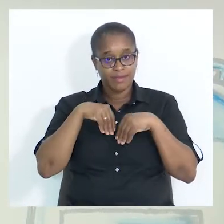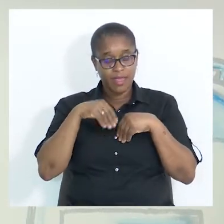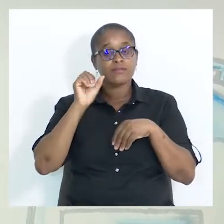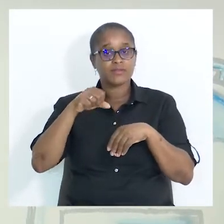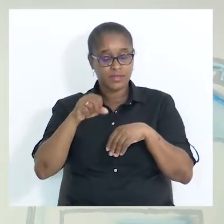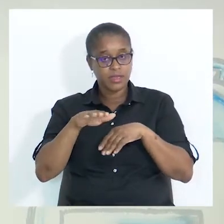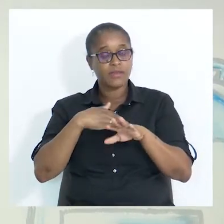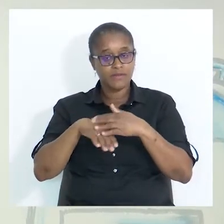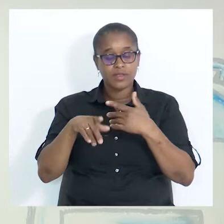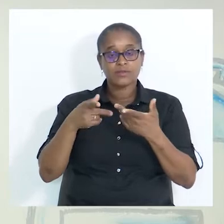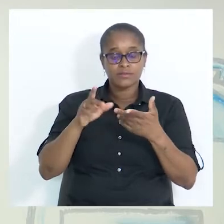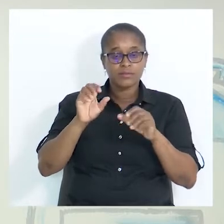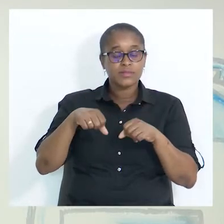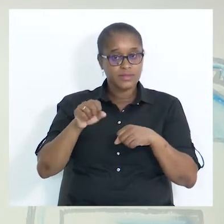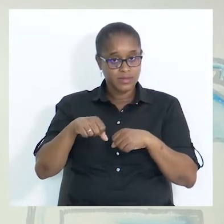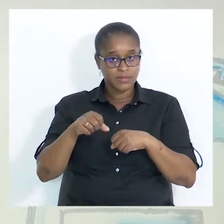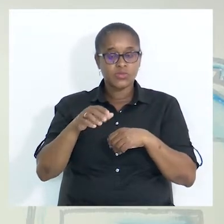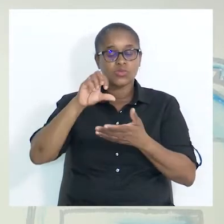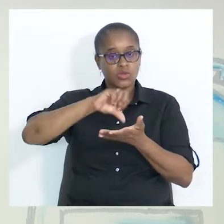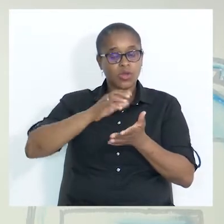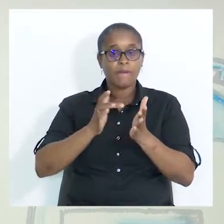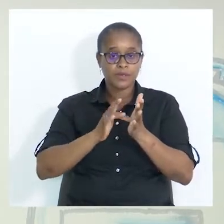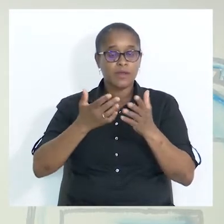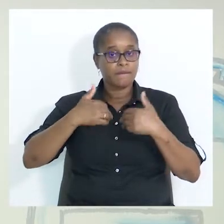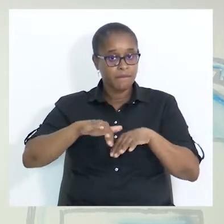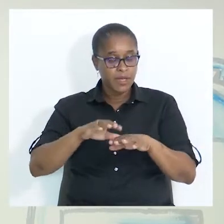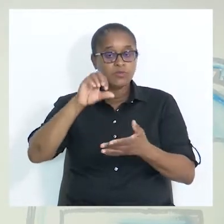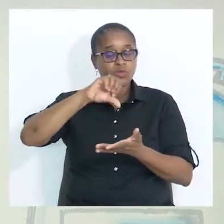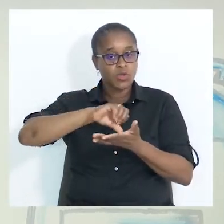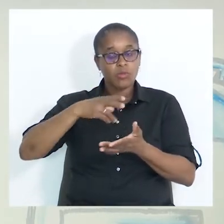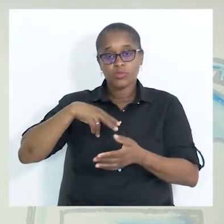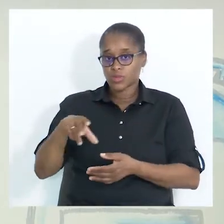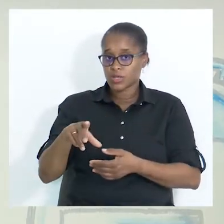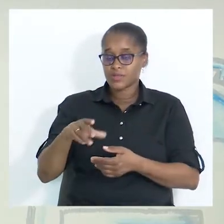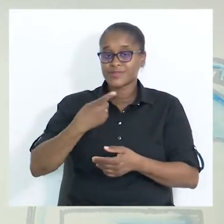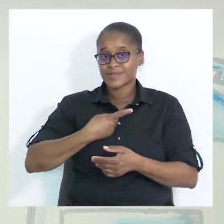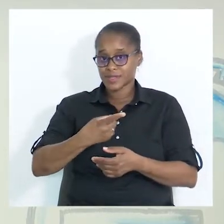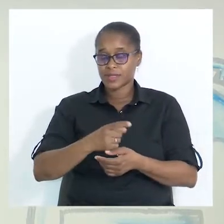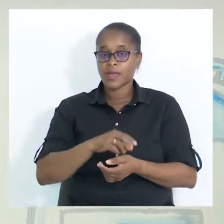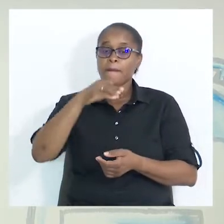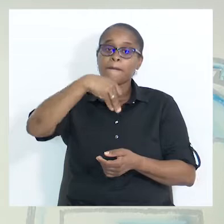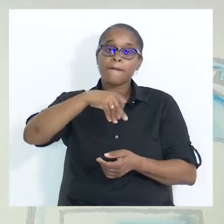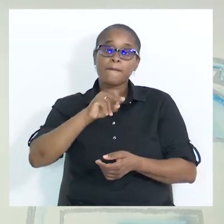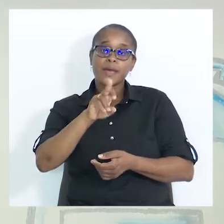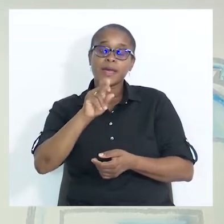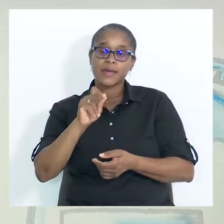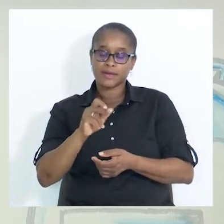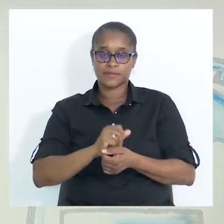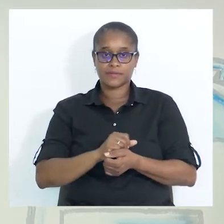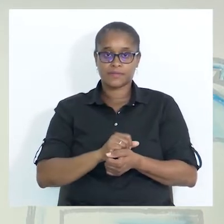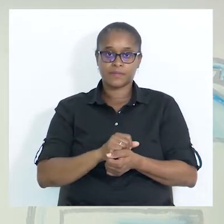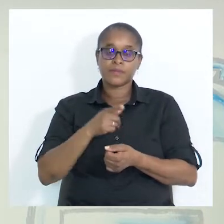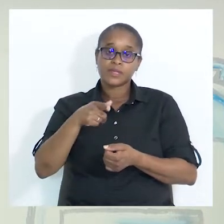aceitável, sim, no território brasileiro. Mas para o território português seria para. E